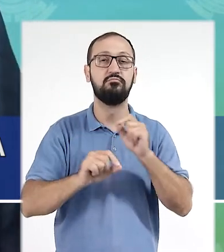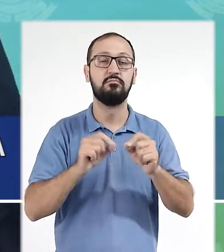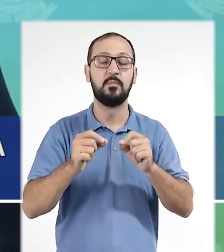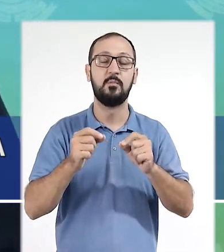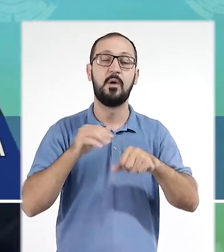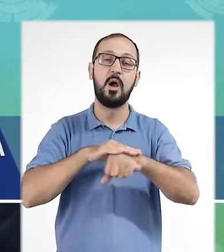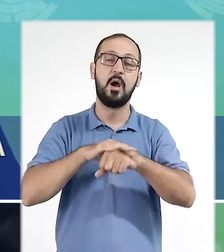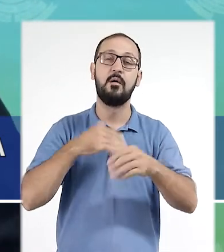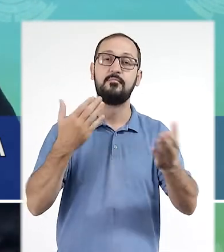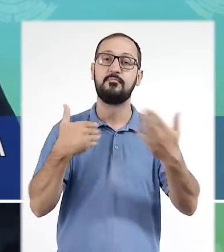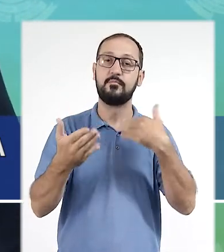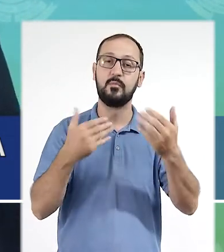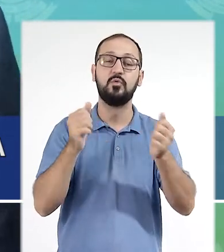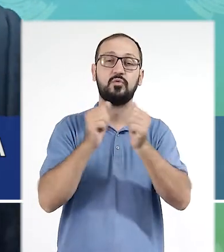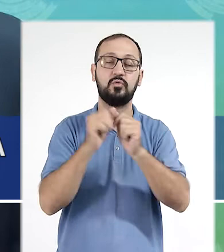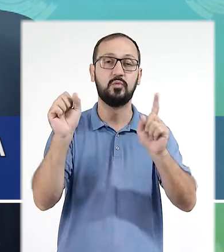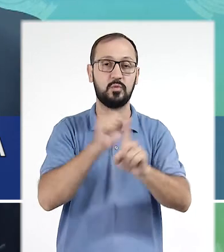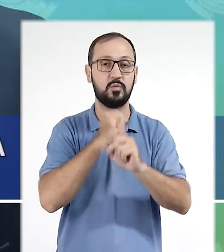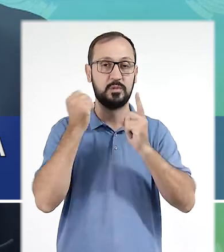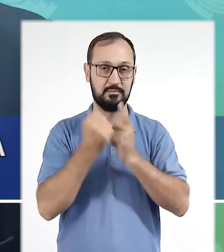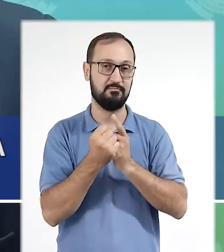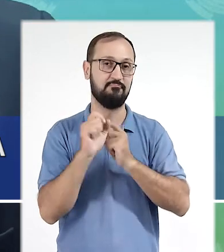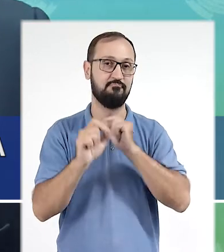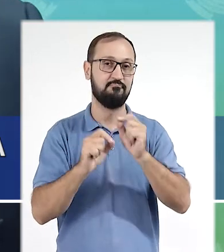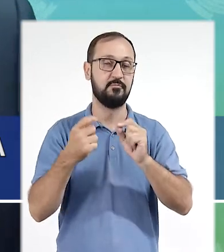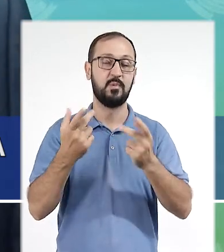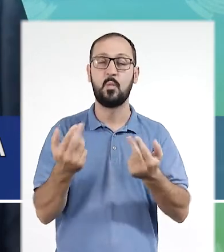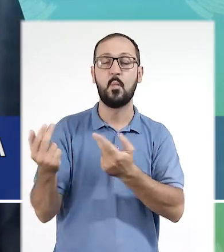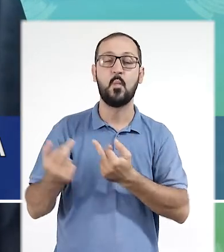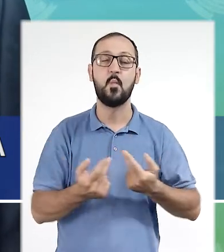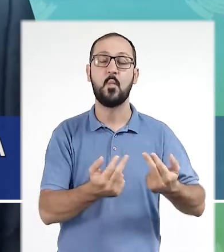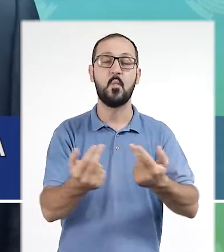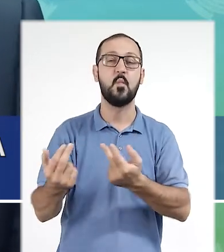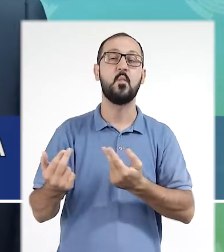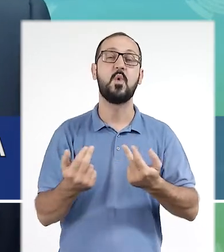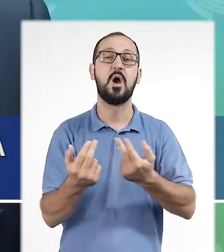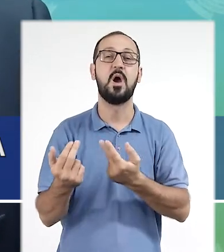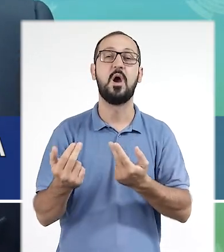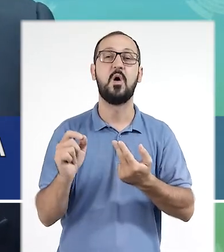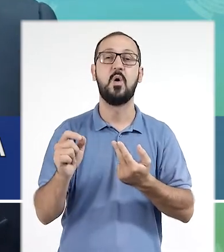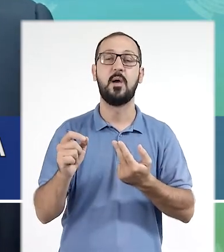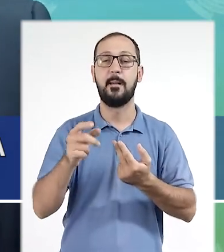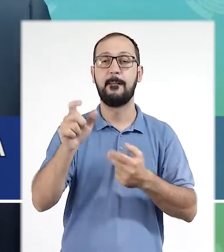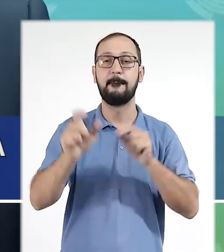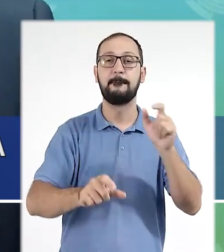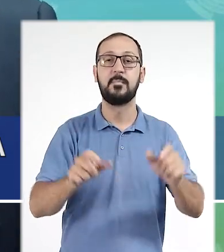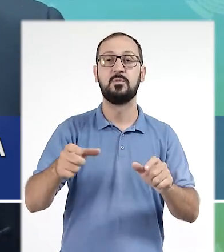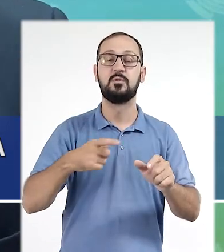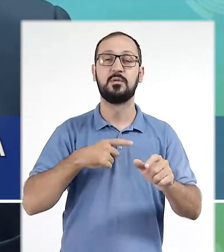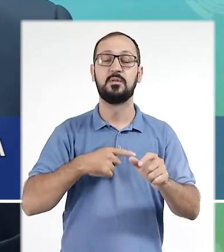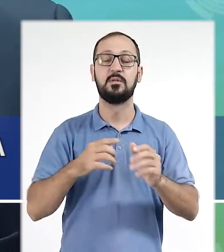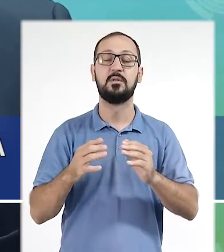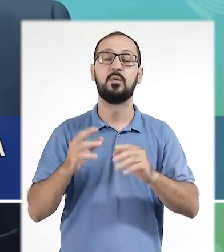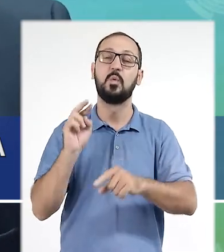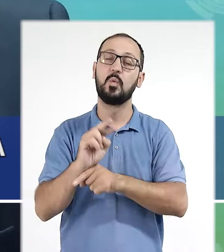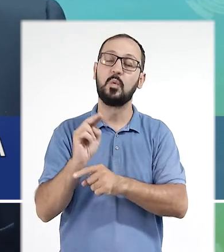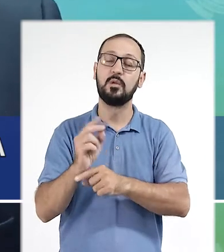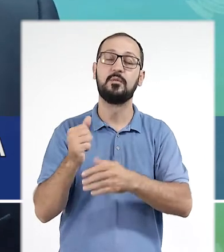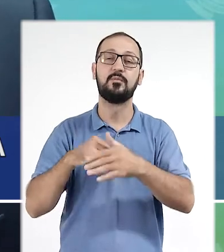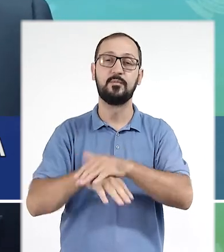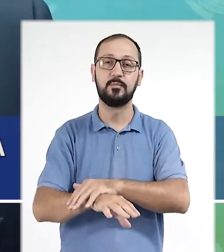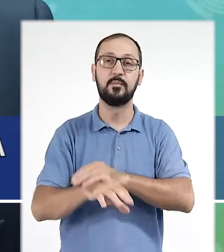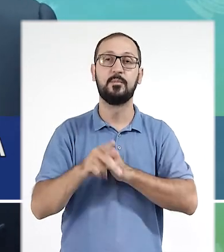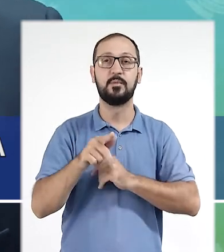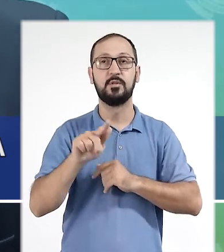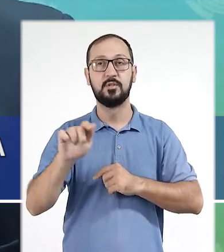fazendo um diálogo franco e aberto com a sociedade organizada, assim como também com os detentores desses fundos, com